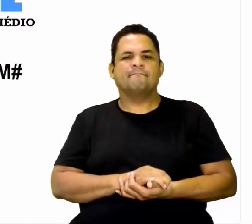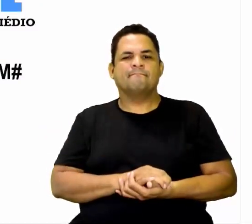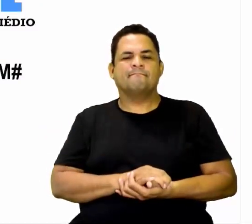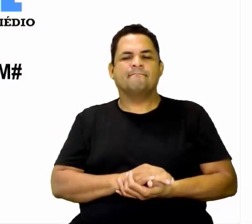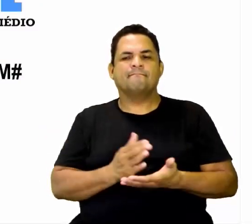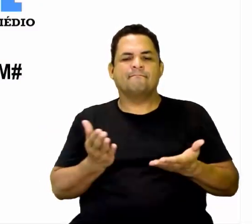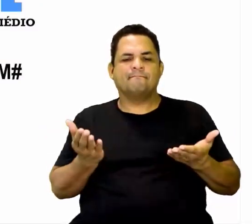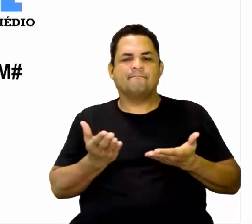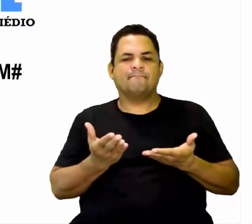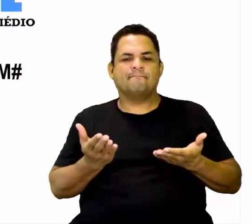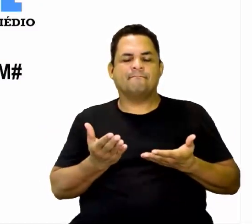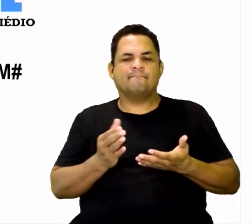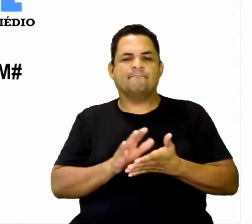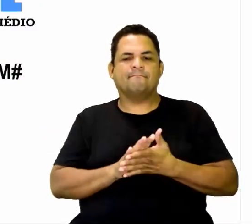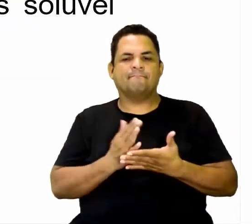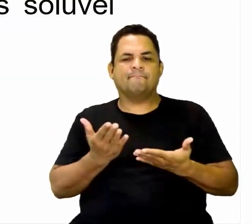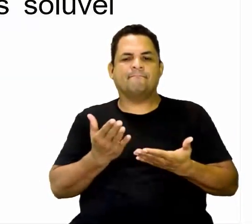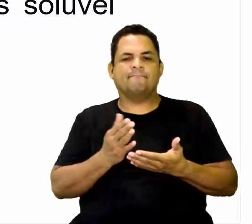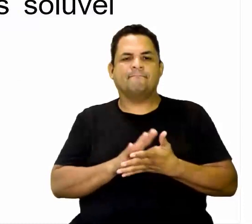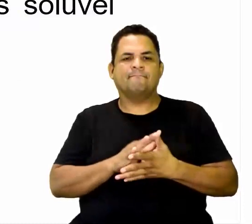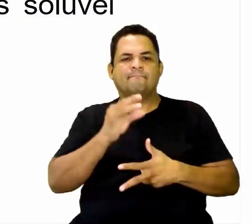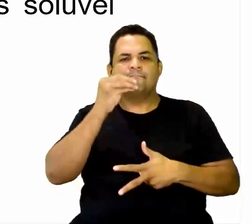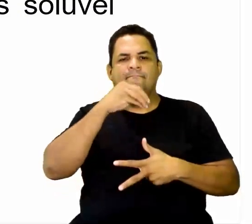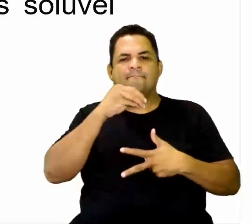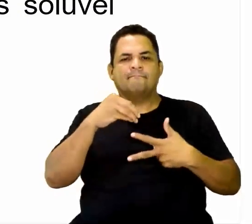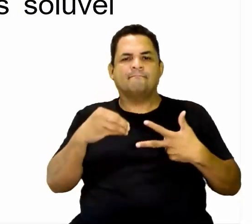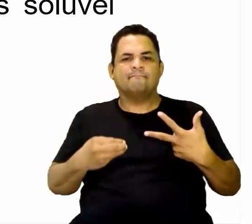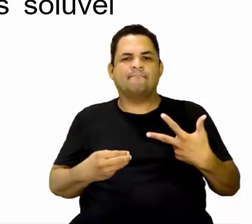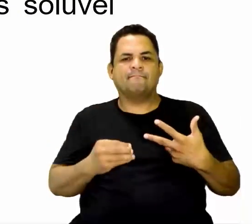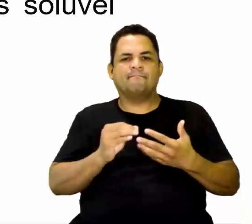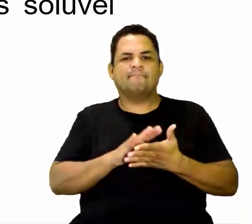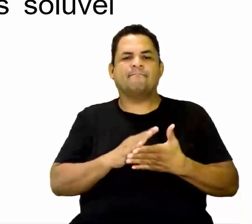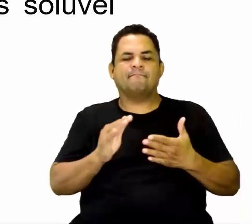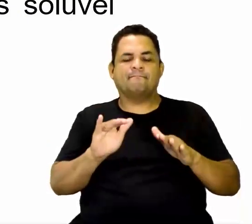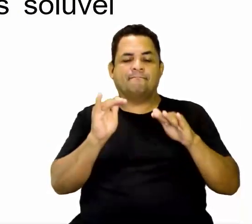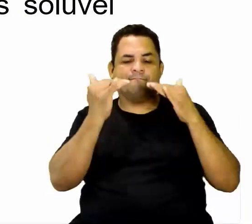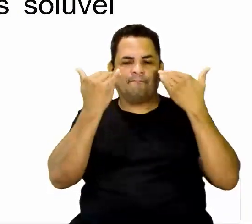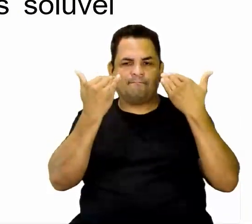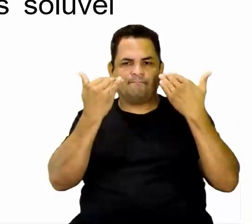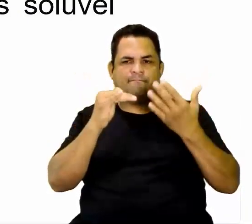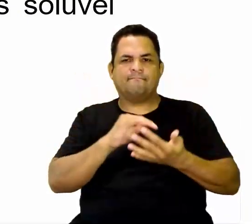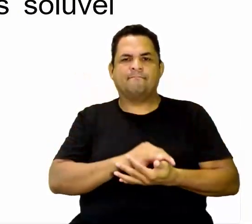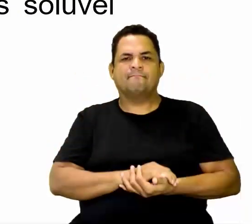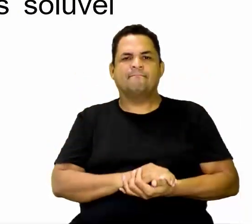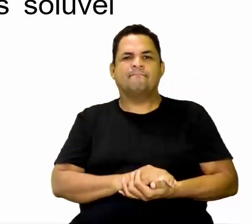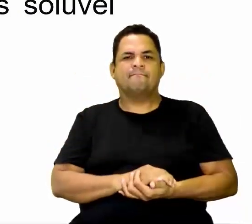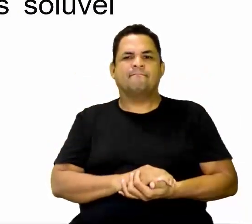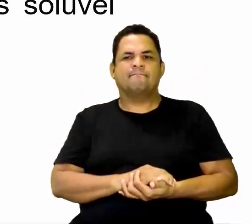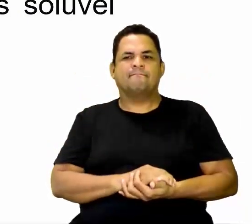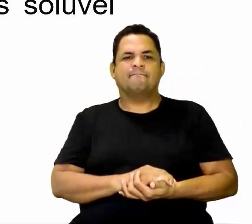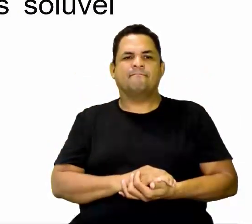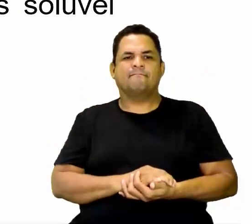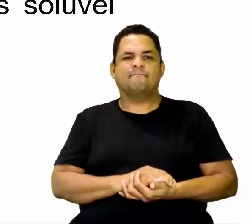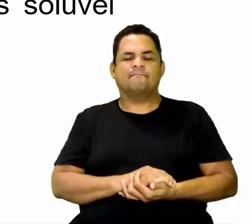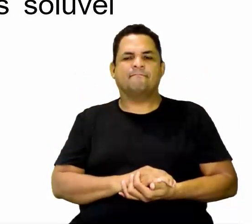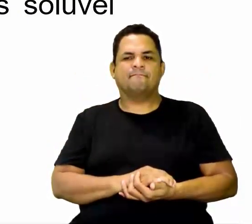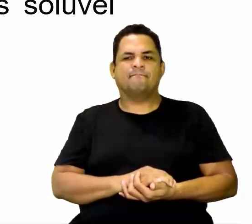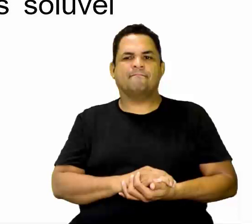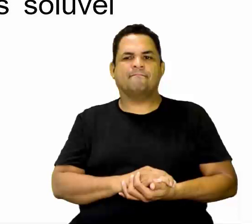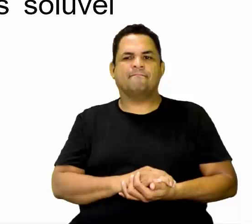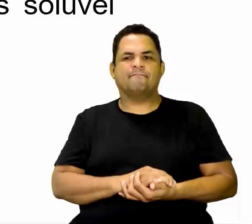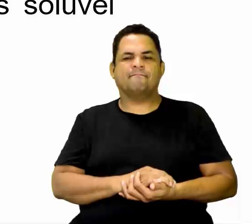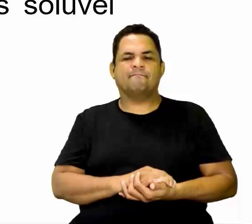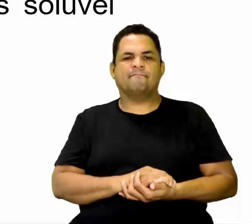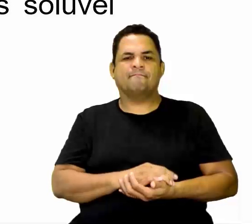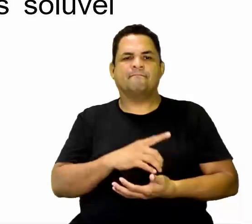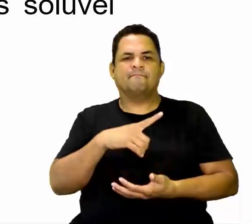agora você vai para o Se Liga no Enem. Então, aqui